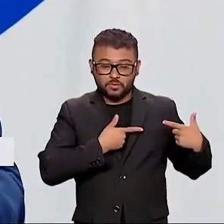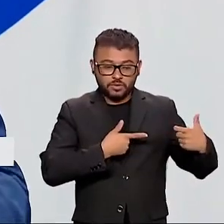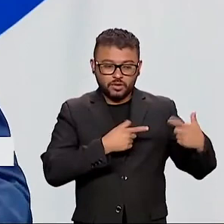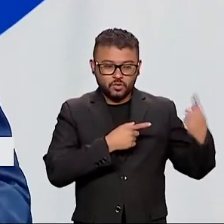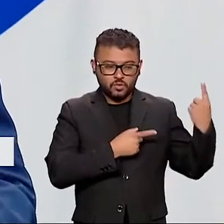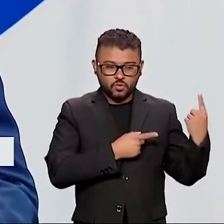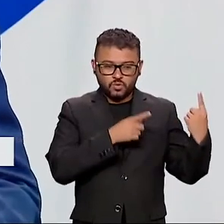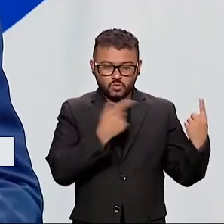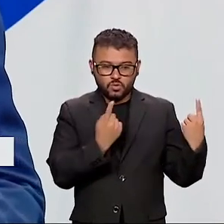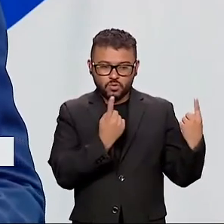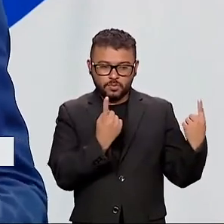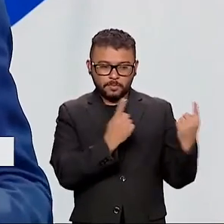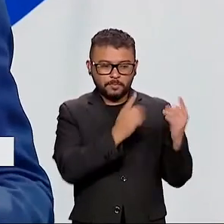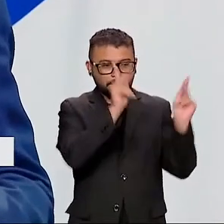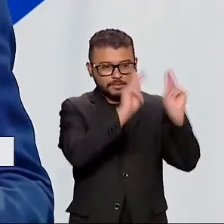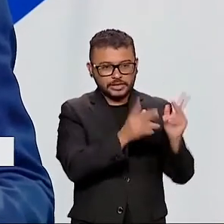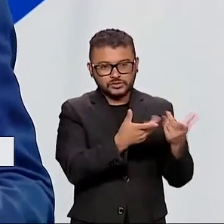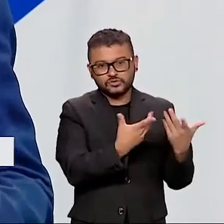que é preciso ter paz.